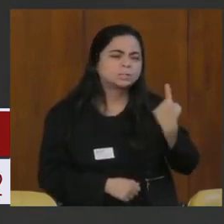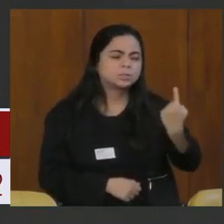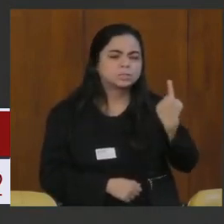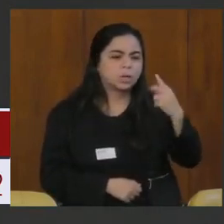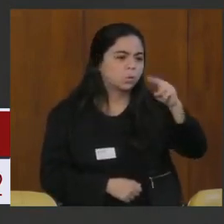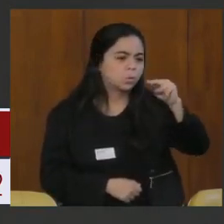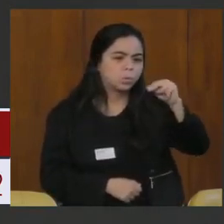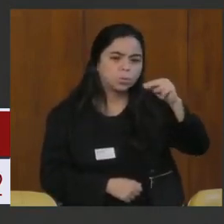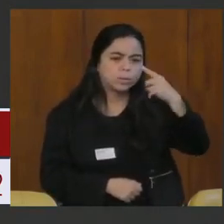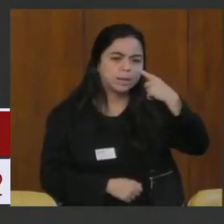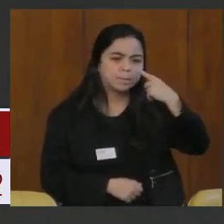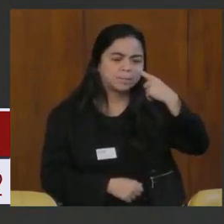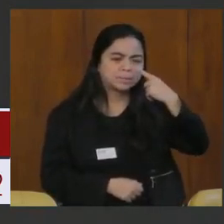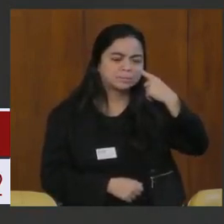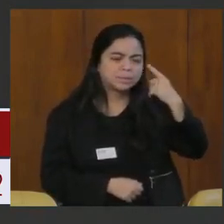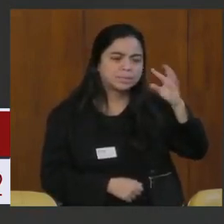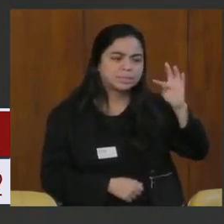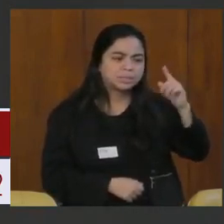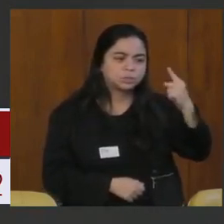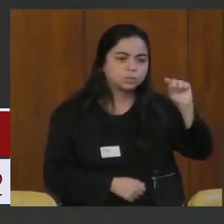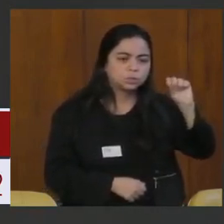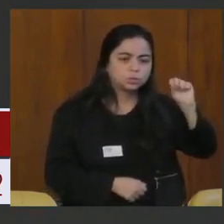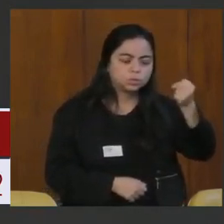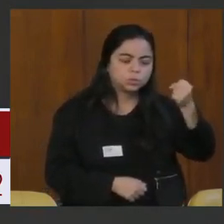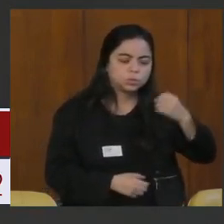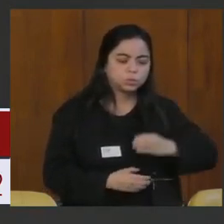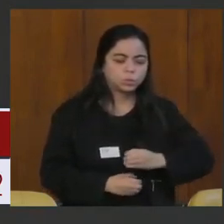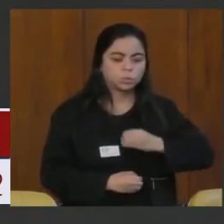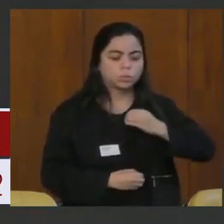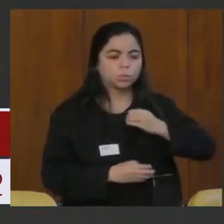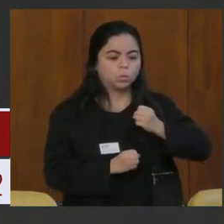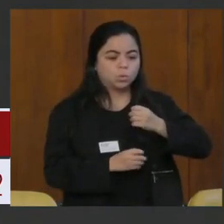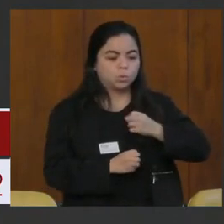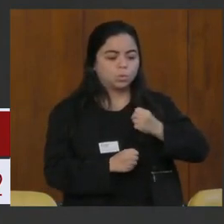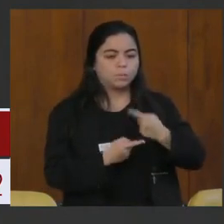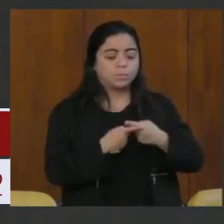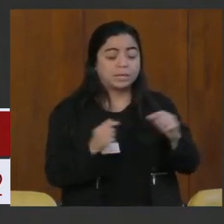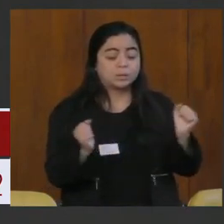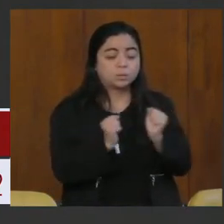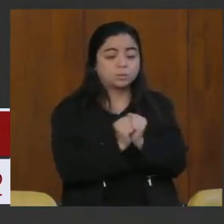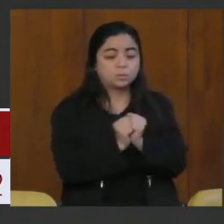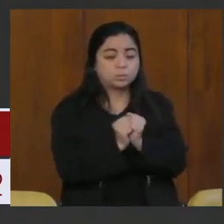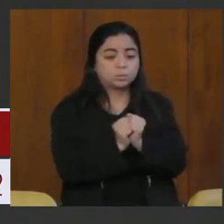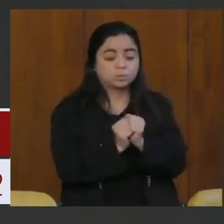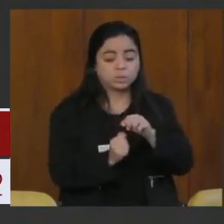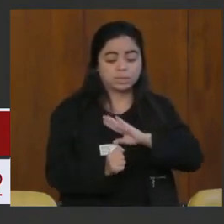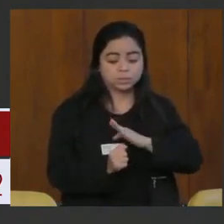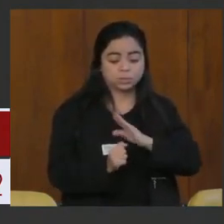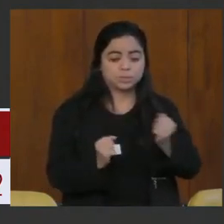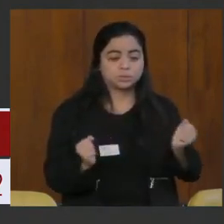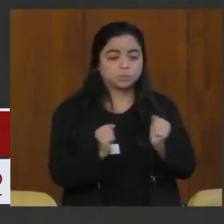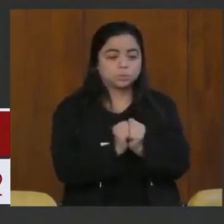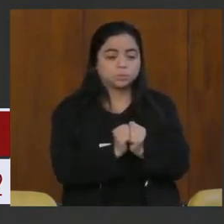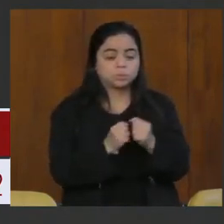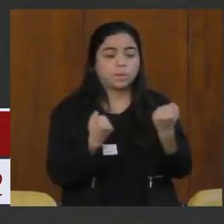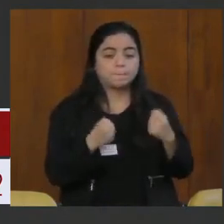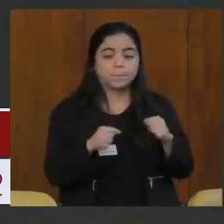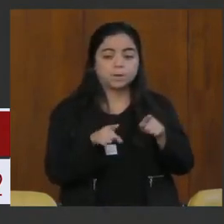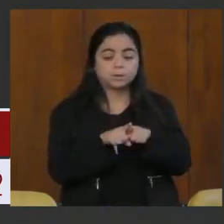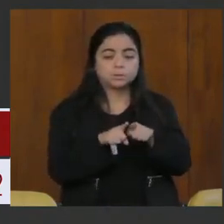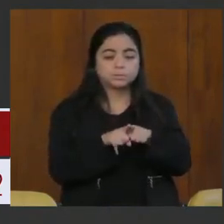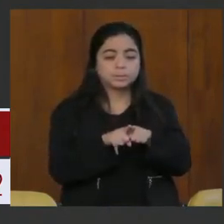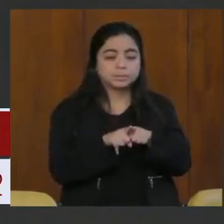um caso de ter 18 com canal sozinho. São cardiopatias que vêm junto. Ele pode vir com o Fallot,